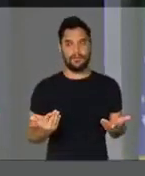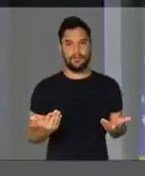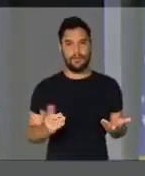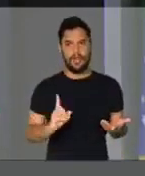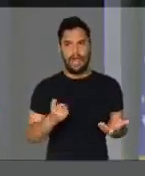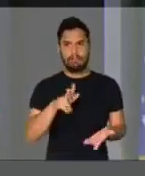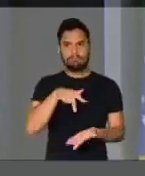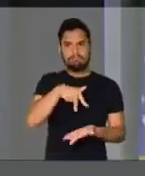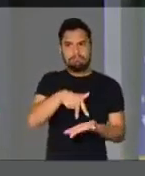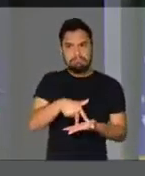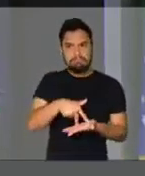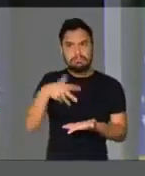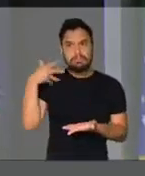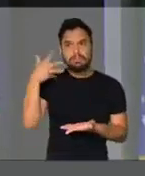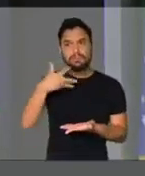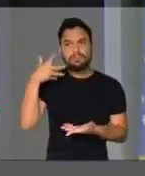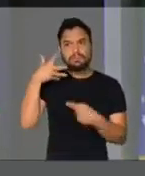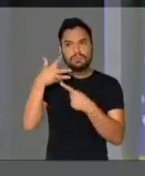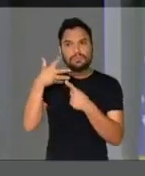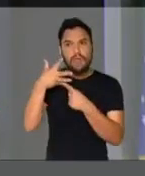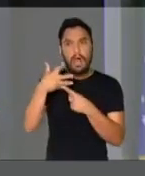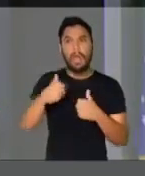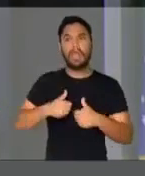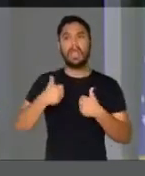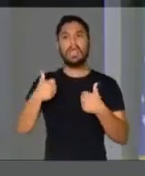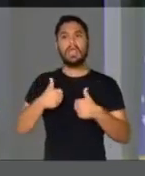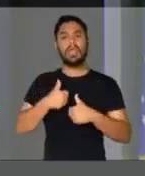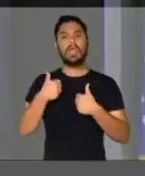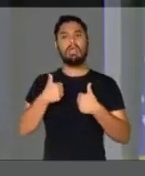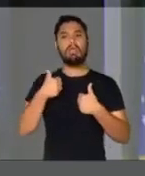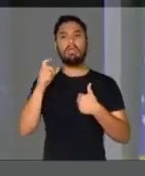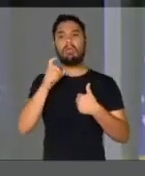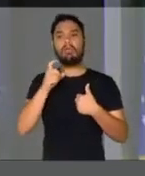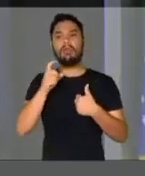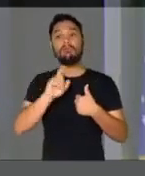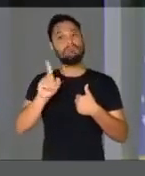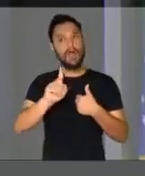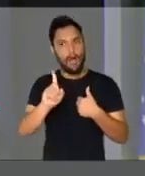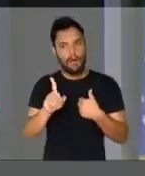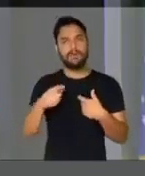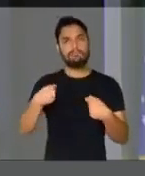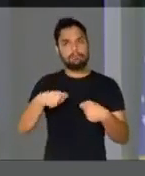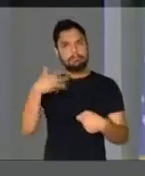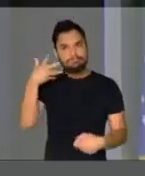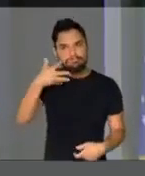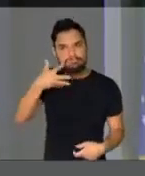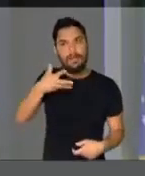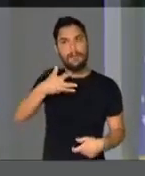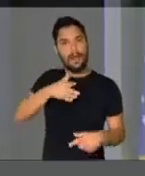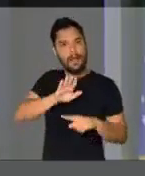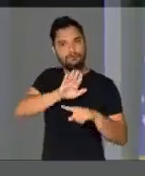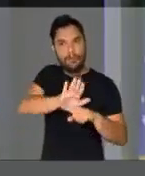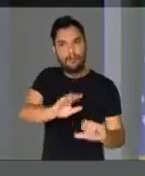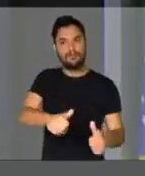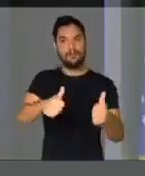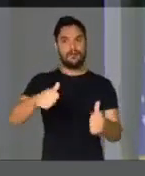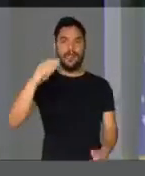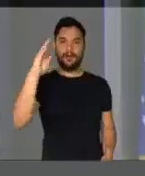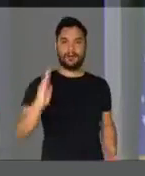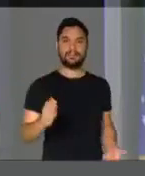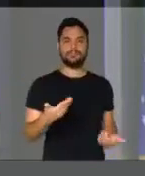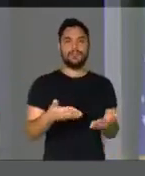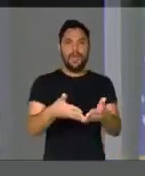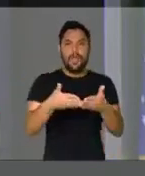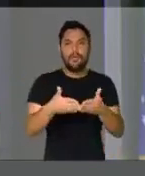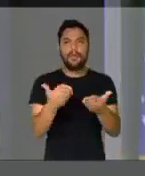dessa tribuna um palanque para as nossas vaidades, mas um instrumento de reconstrução do Brasil. Por isso conclamo